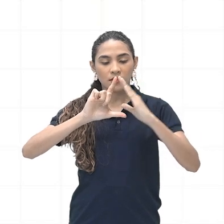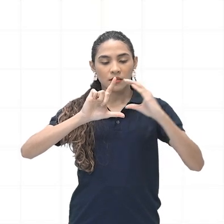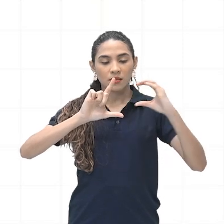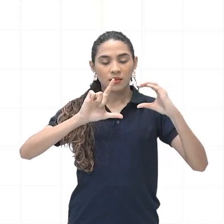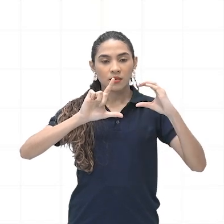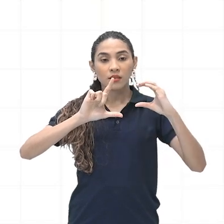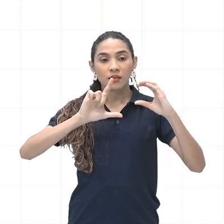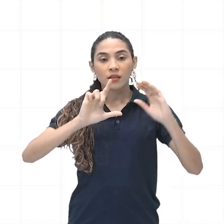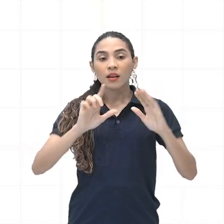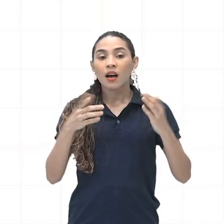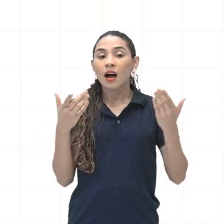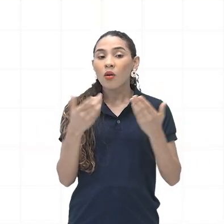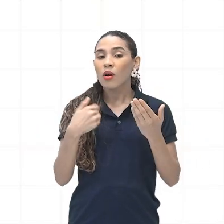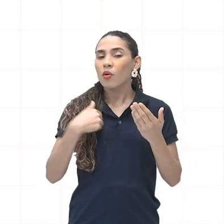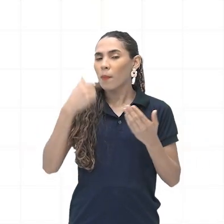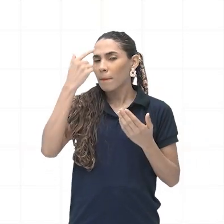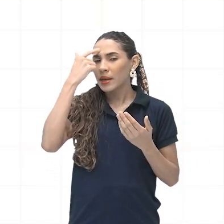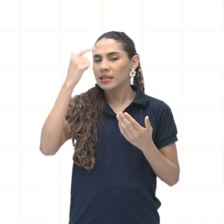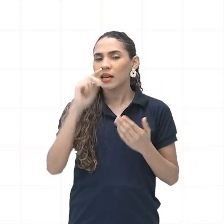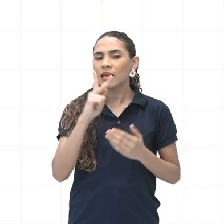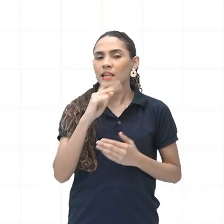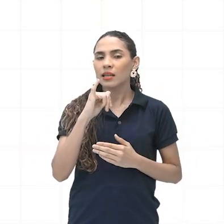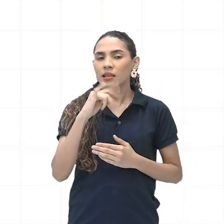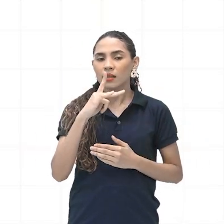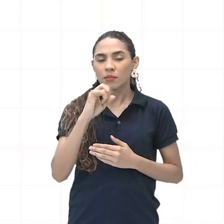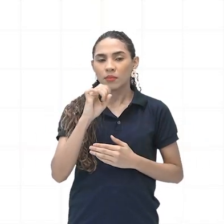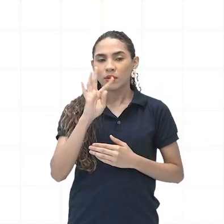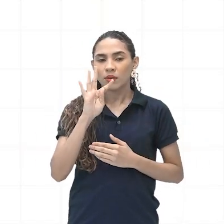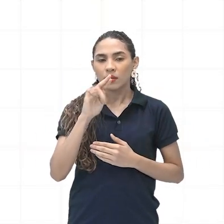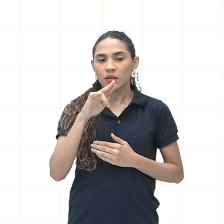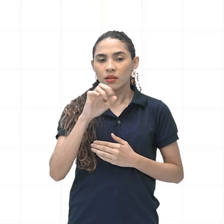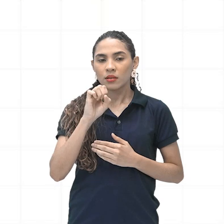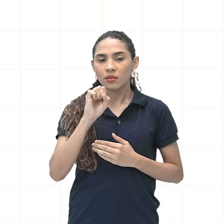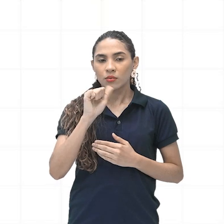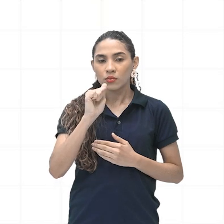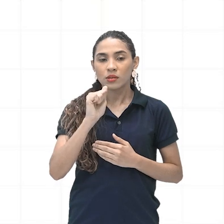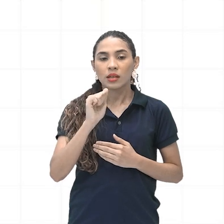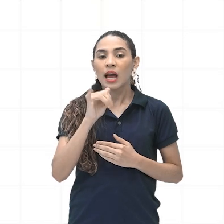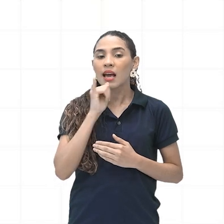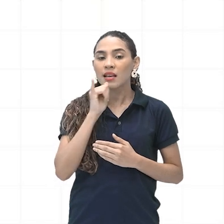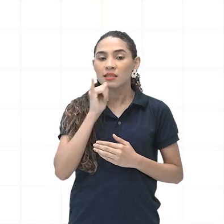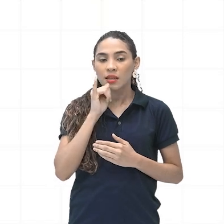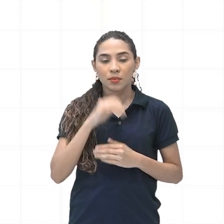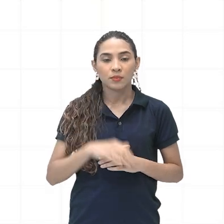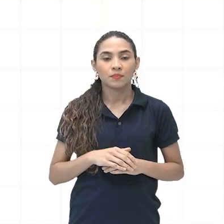E agora eu vou pensar na hipotenusa. A hipotenusa é esse grandão.